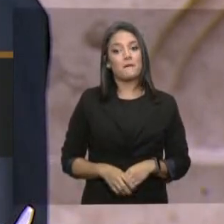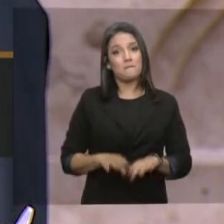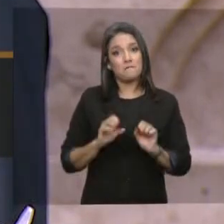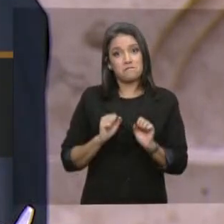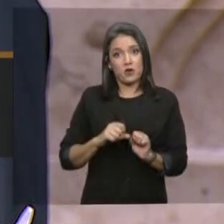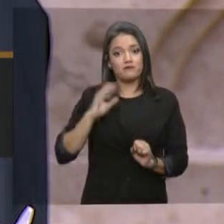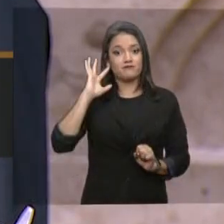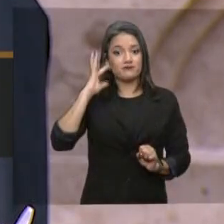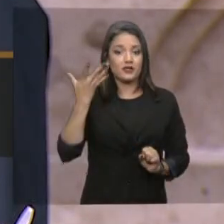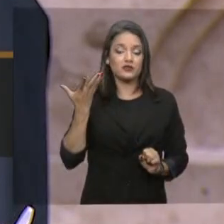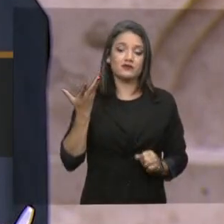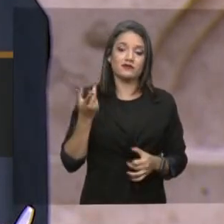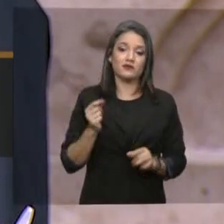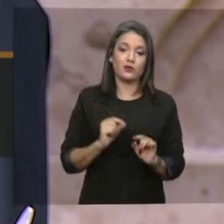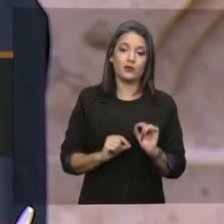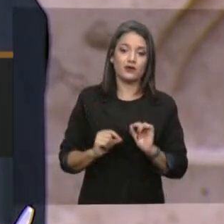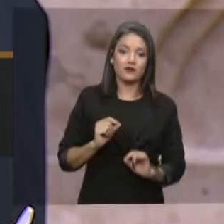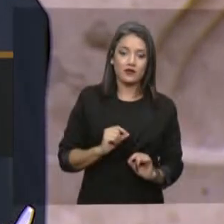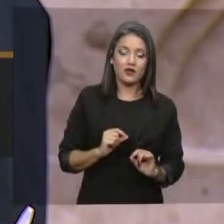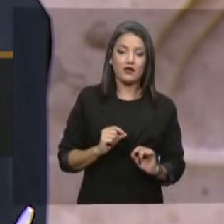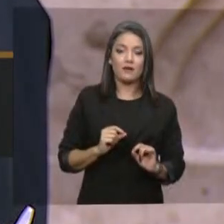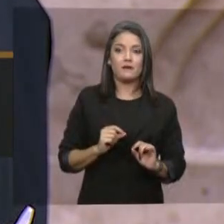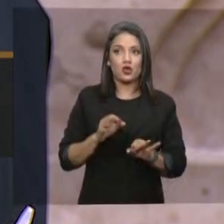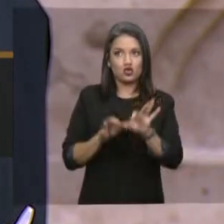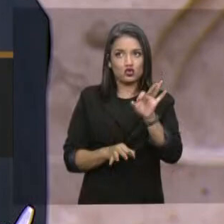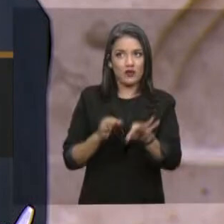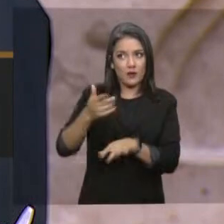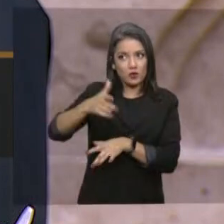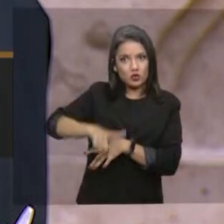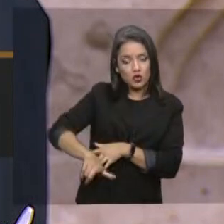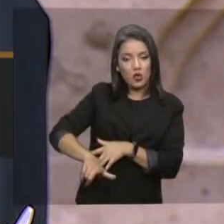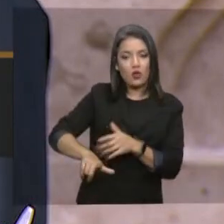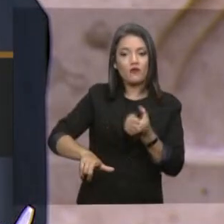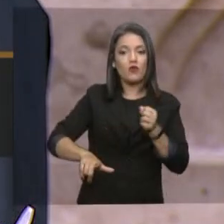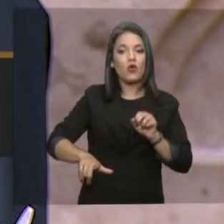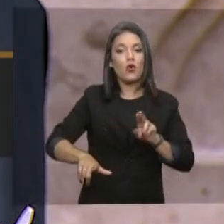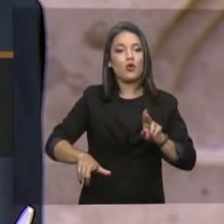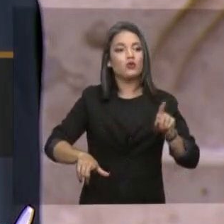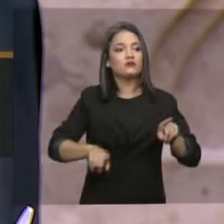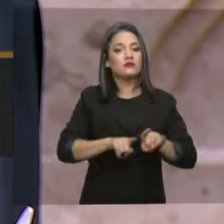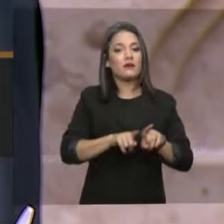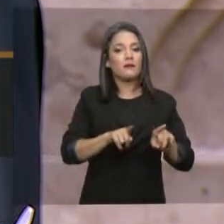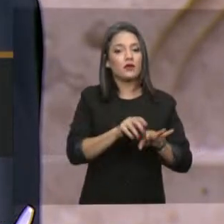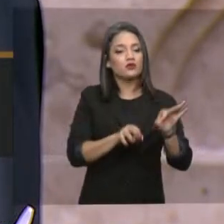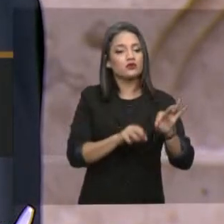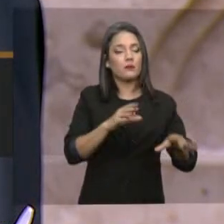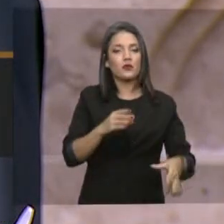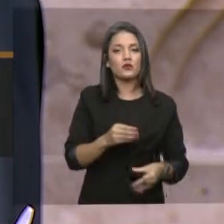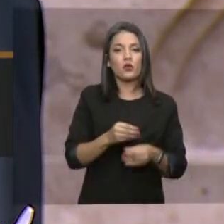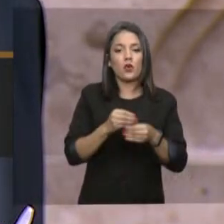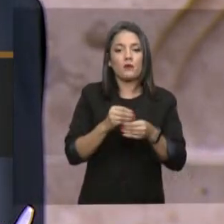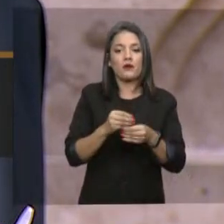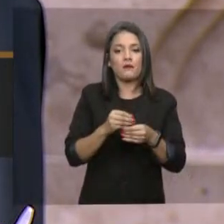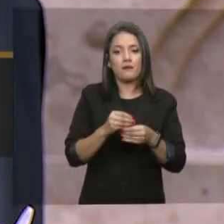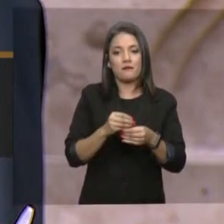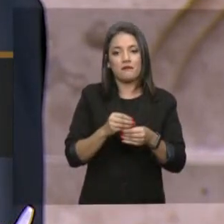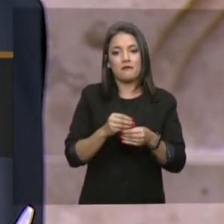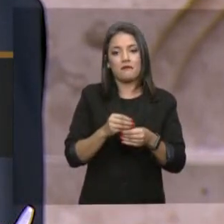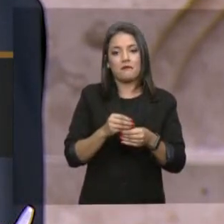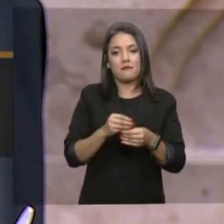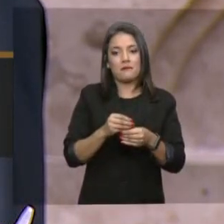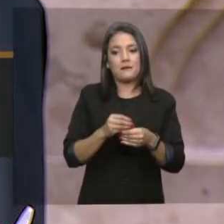seja pelo rejulgamento da causa ou mesmo pelo complemento do julgamento com o